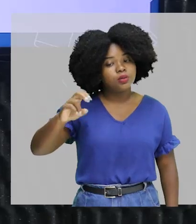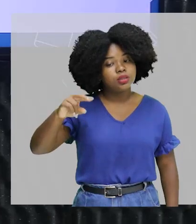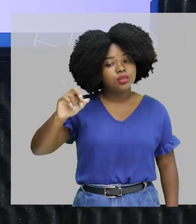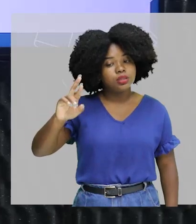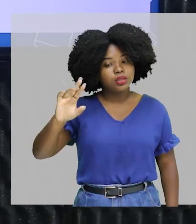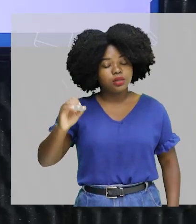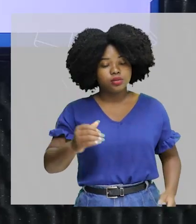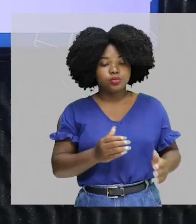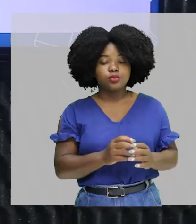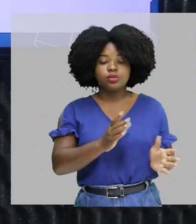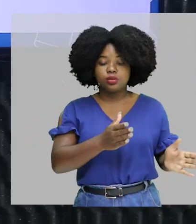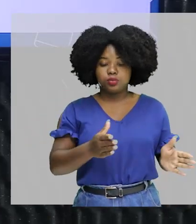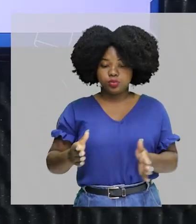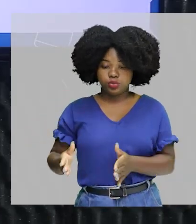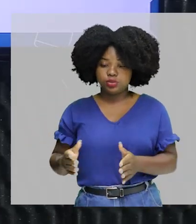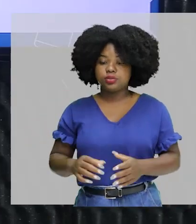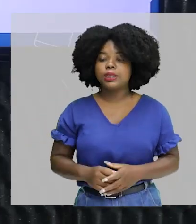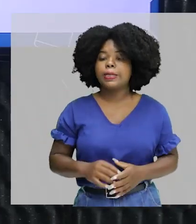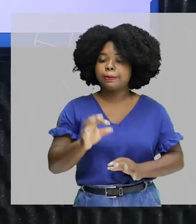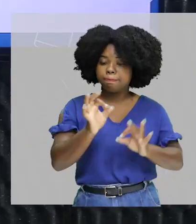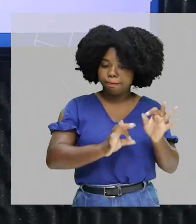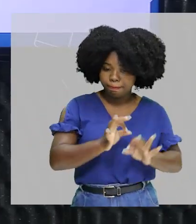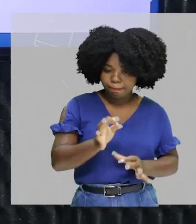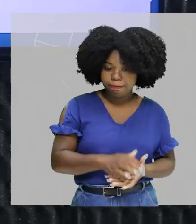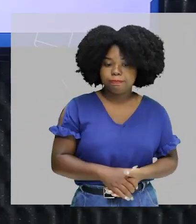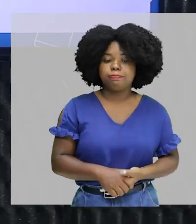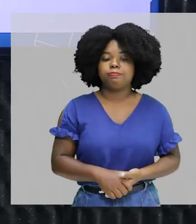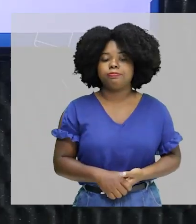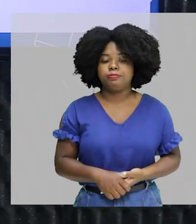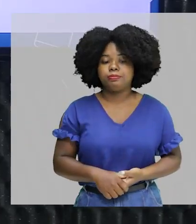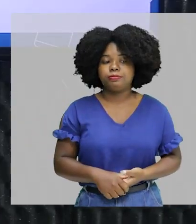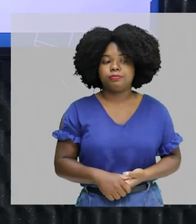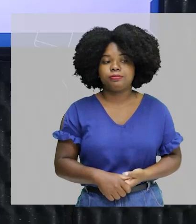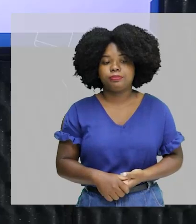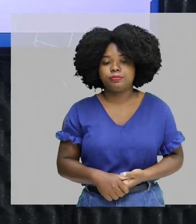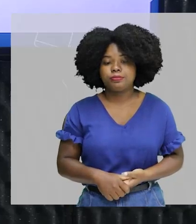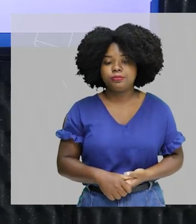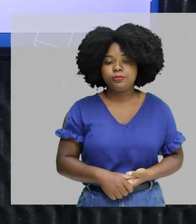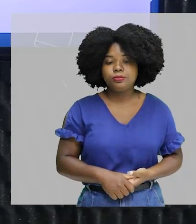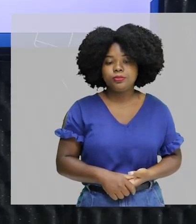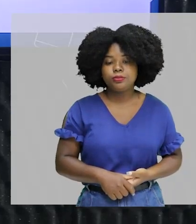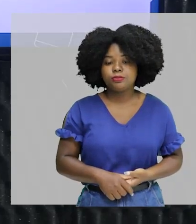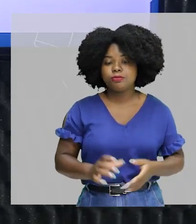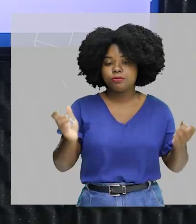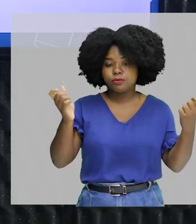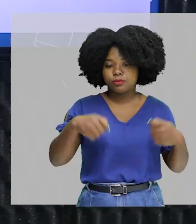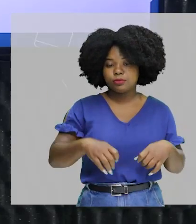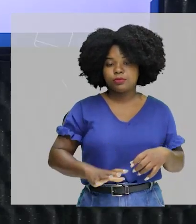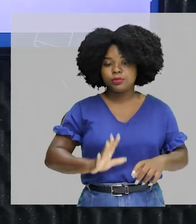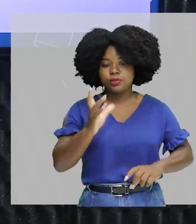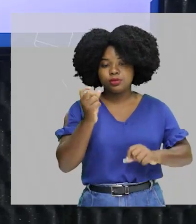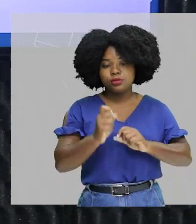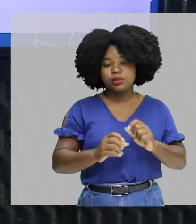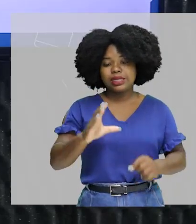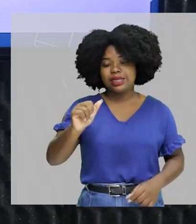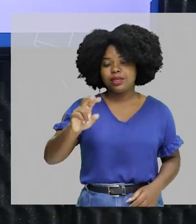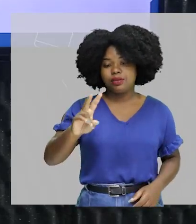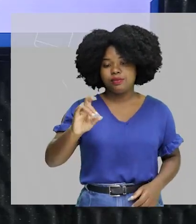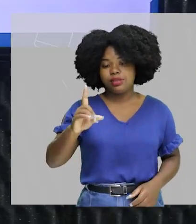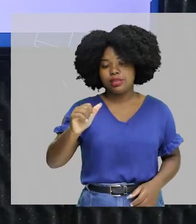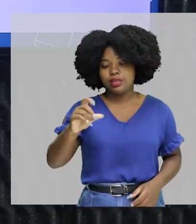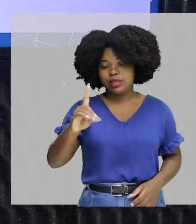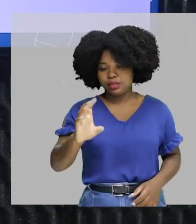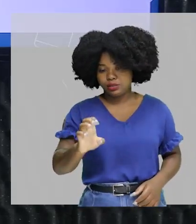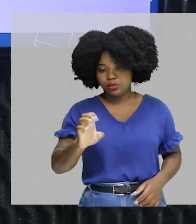ele está em processo de formação do embrião. E lá, na formação do embrião, pode-se formar uma cavidade no interior